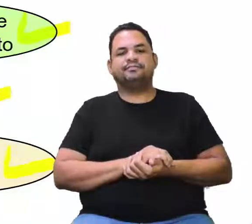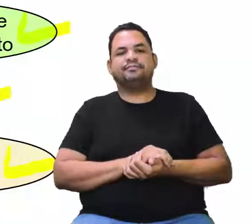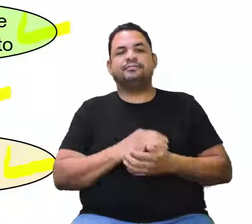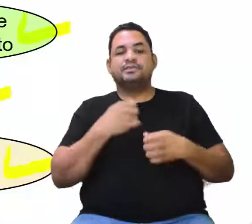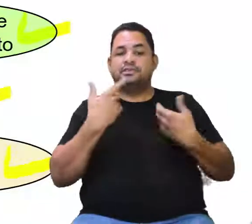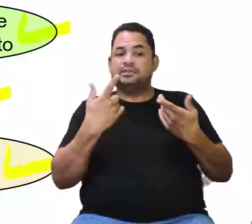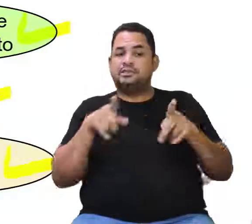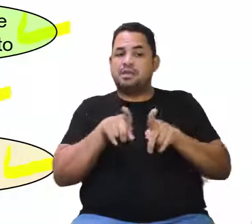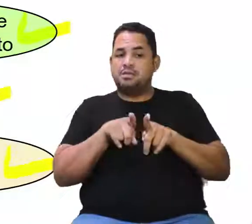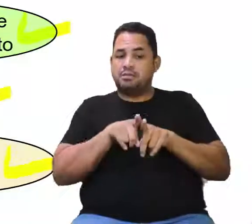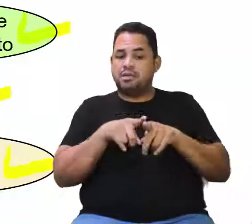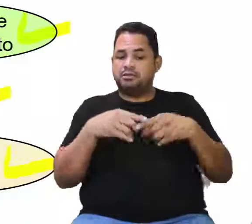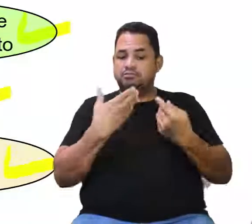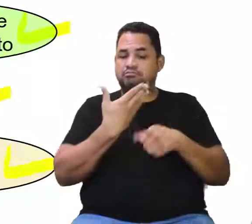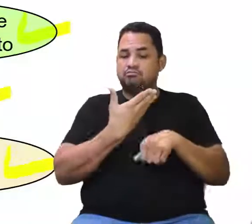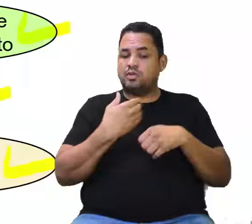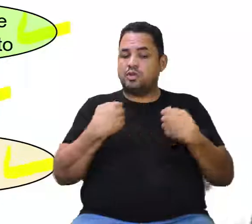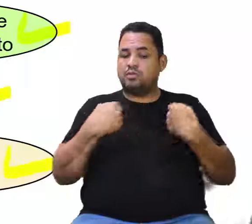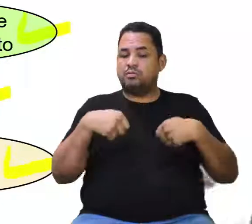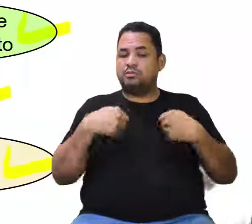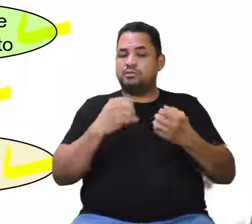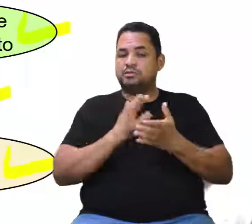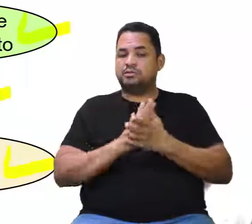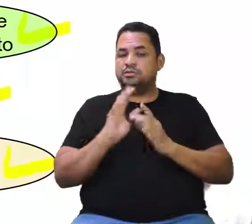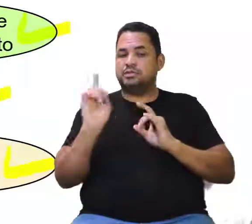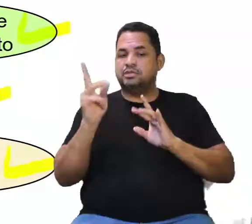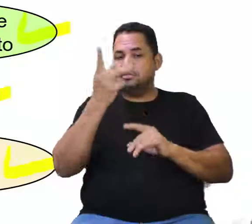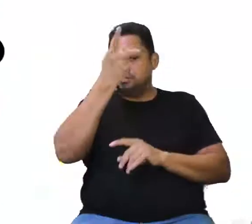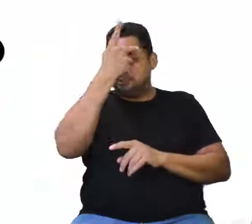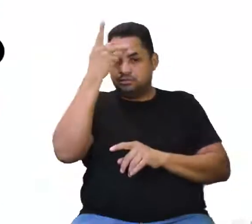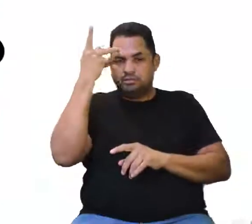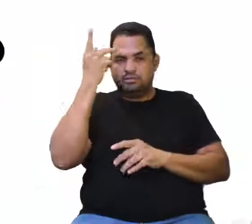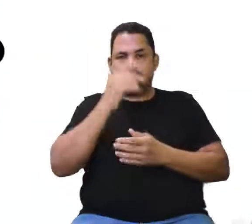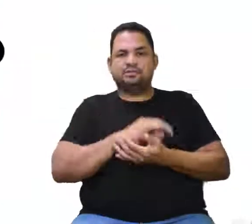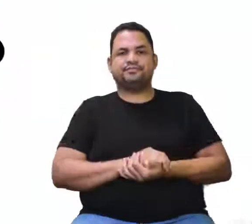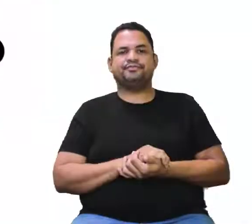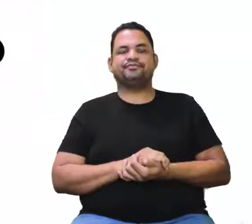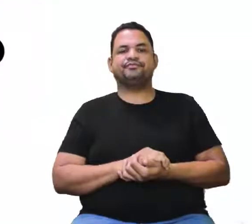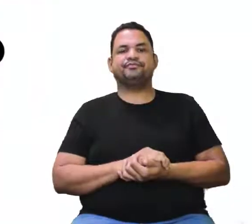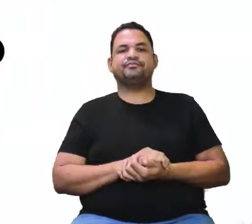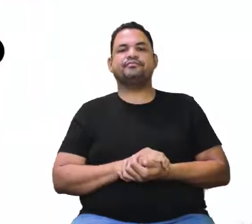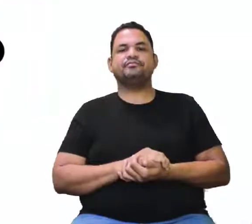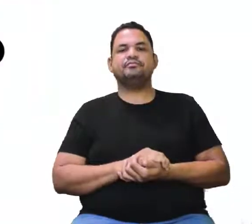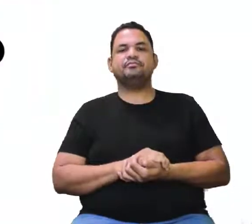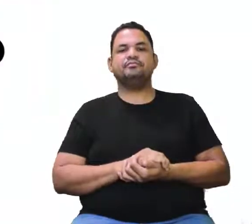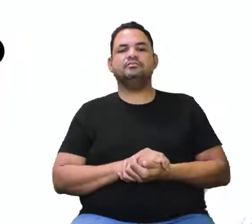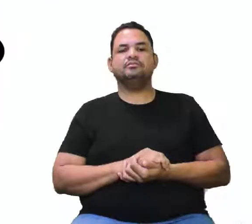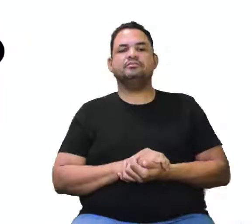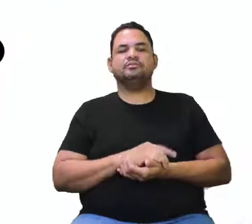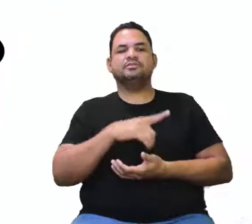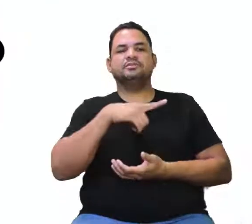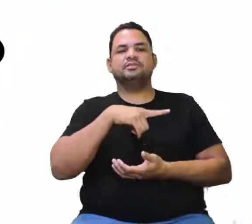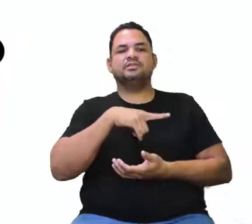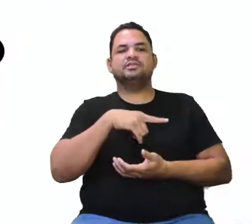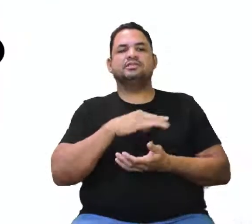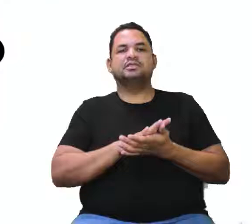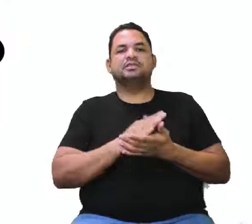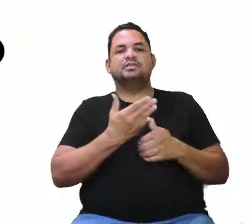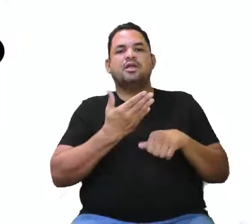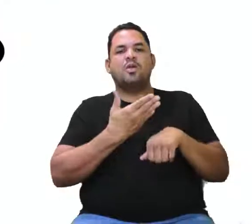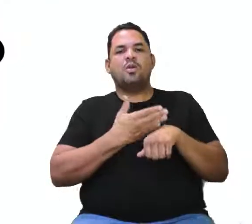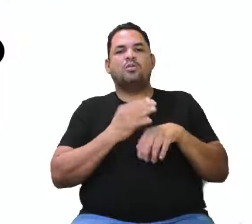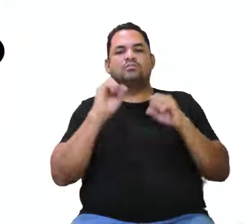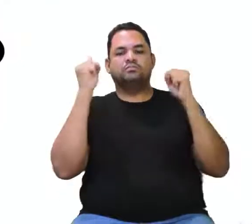as necessidades desse praticante, ok? Vamos seguir. Aí nós chegamos aqui nos exercícios que